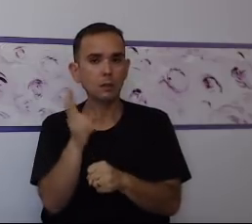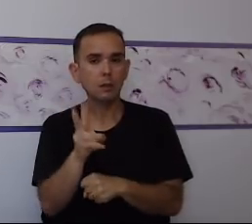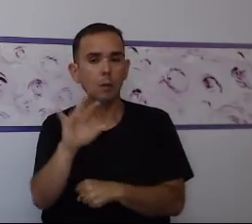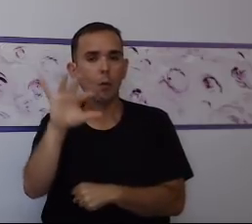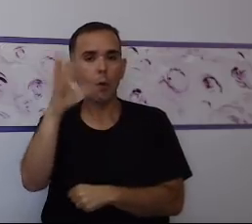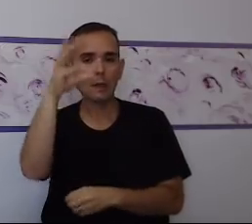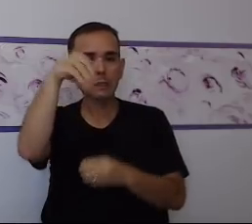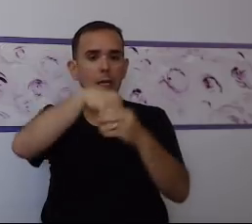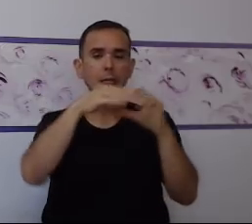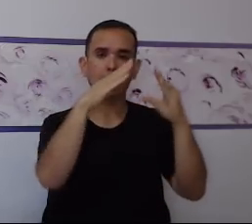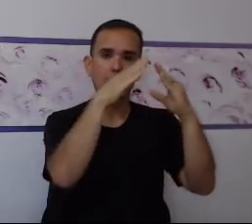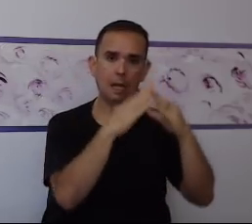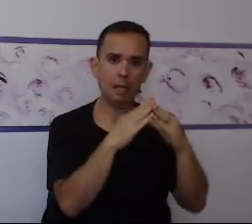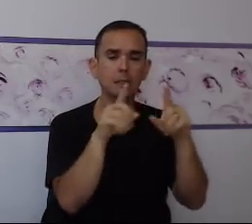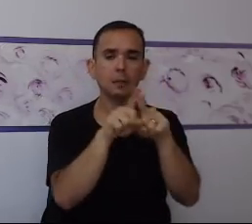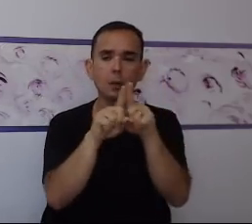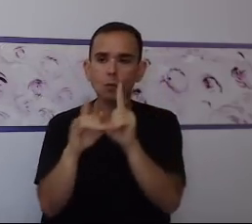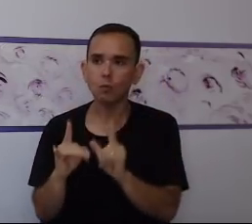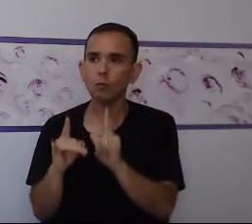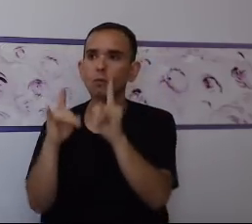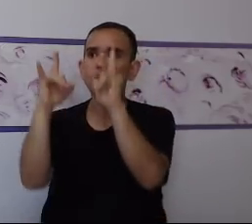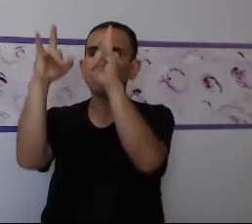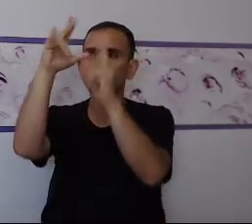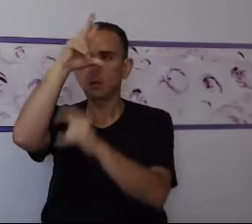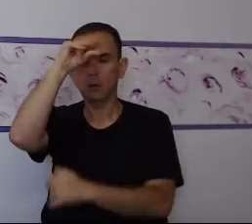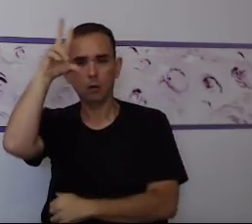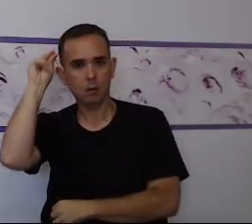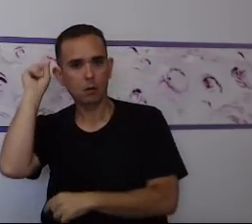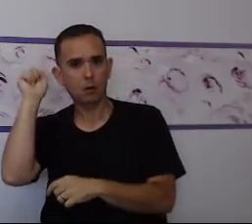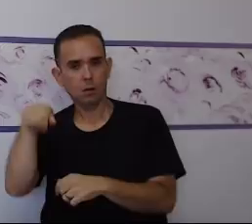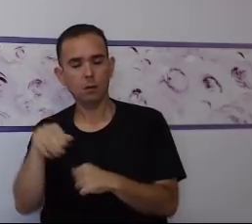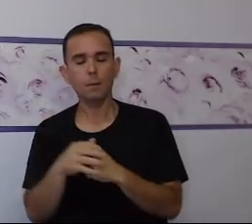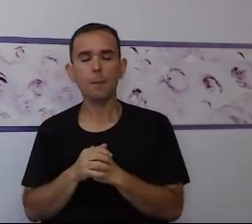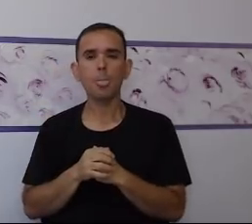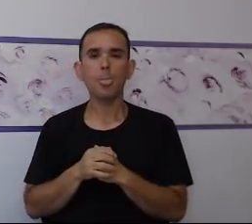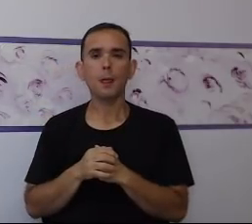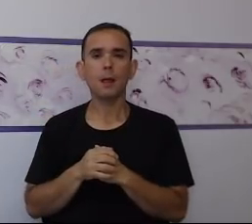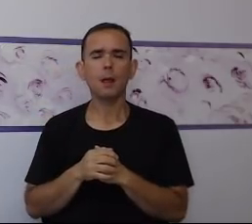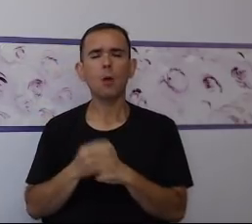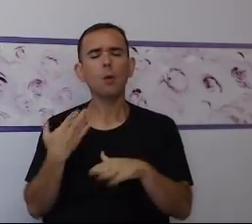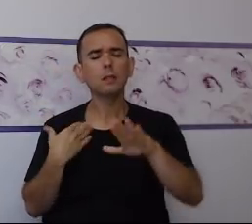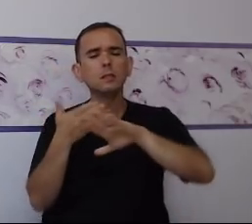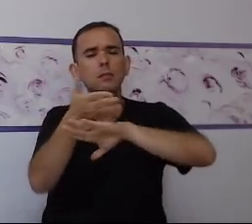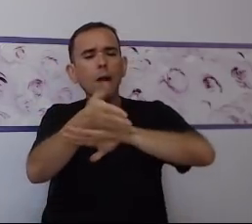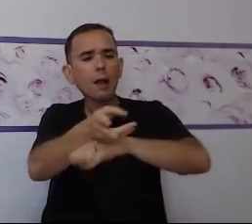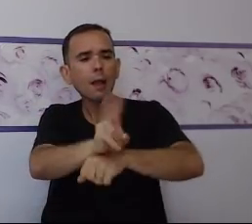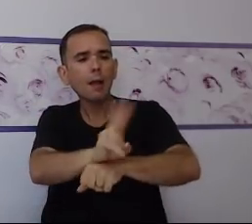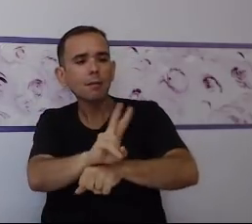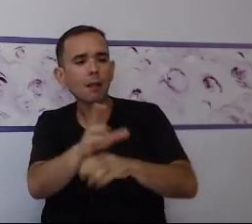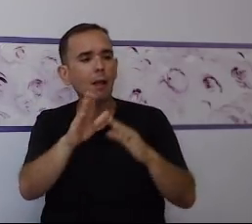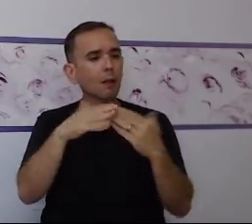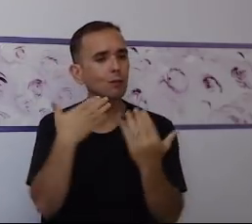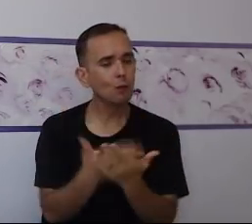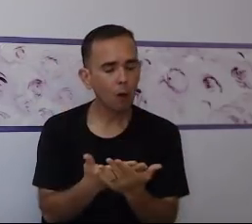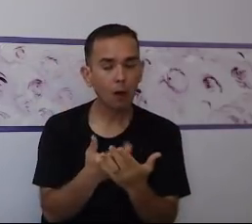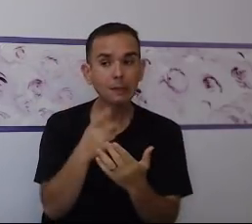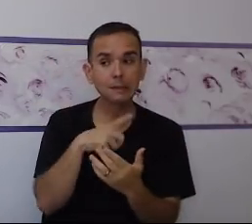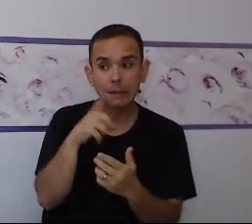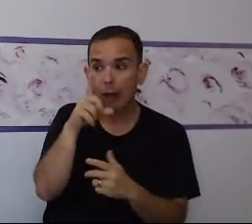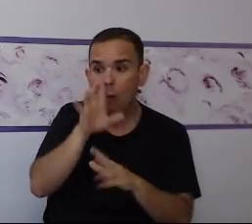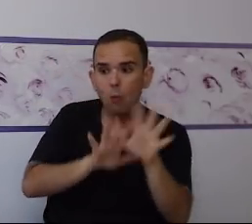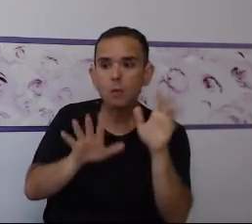tanto nas residências como nos prédios públicos, né? Então, assim, quando a gente vai atender as escolas, a gente já toma cuidado com